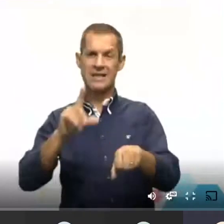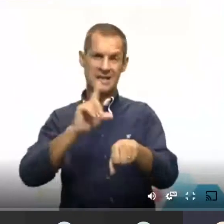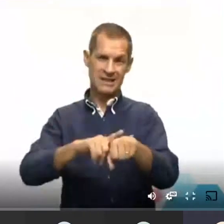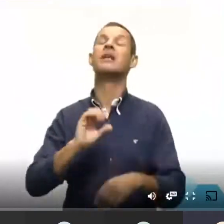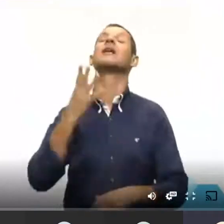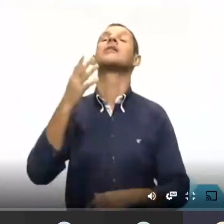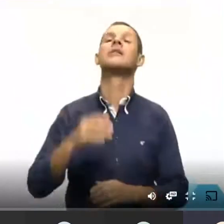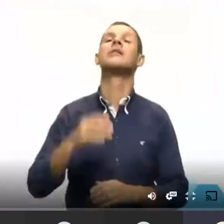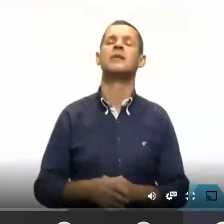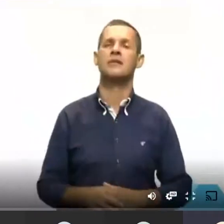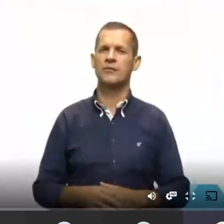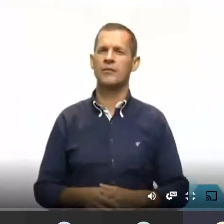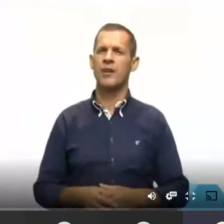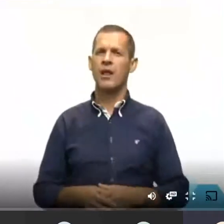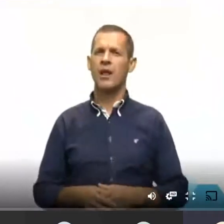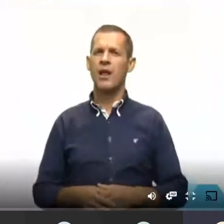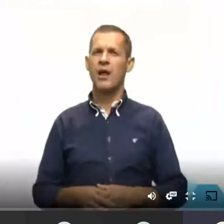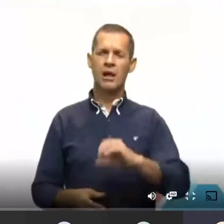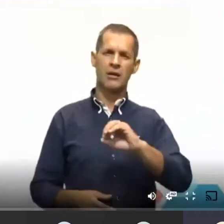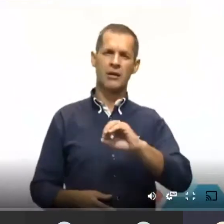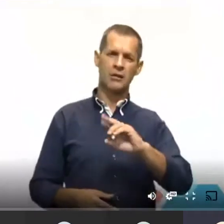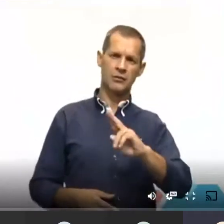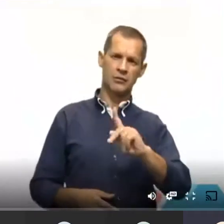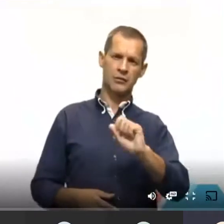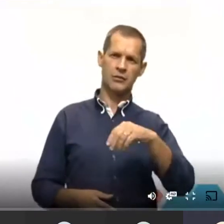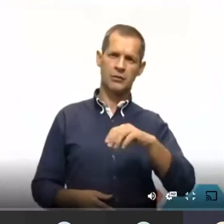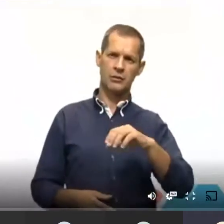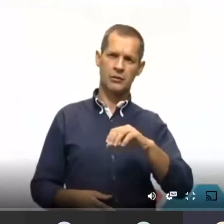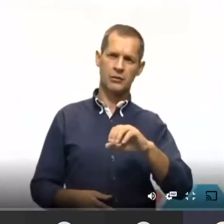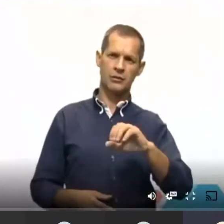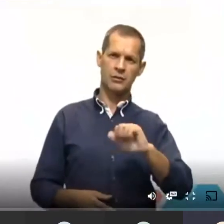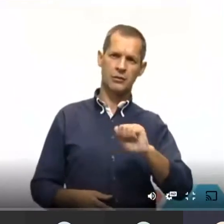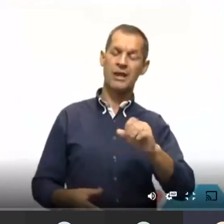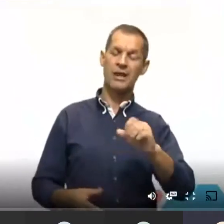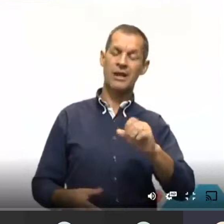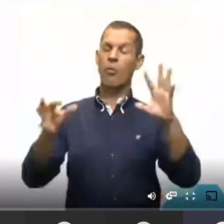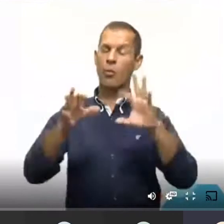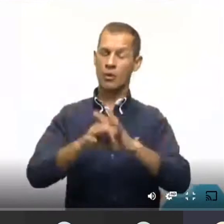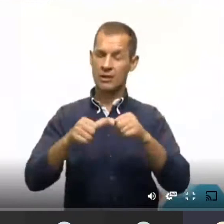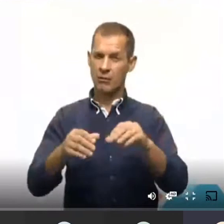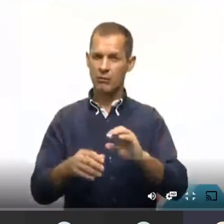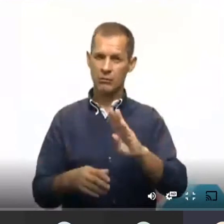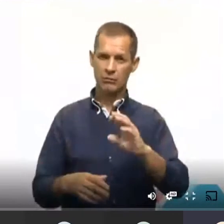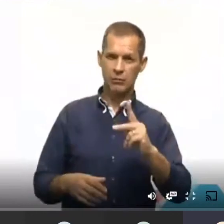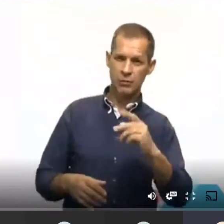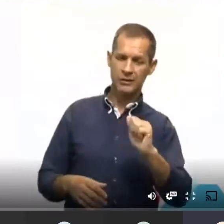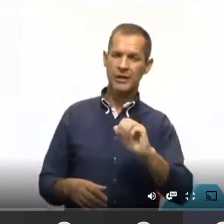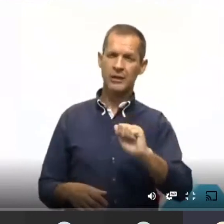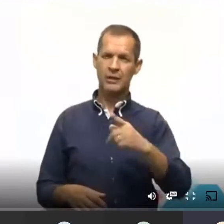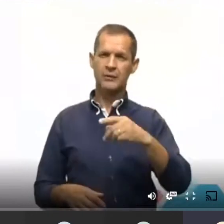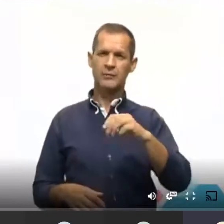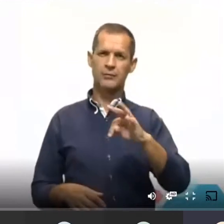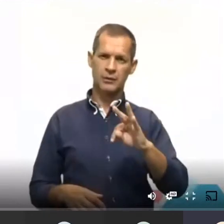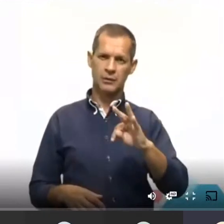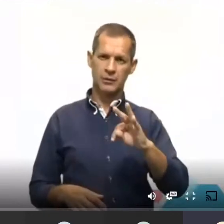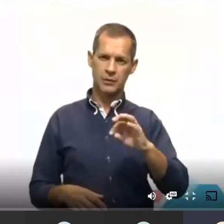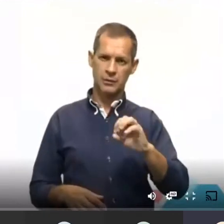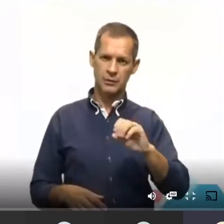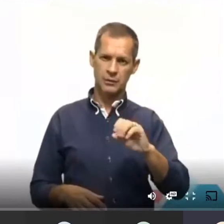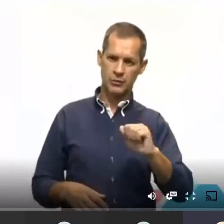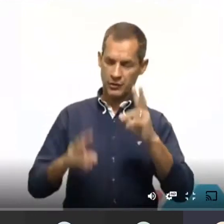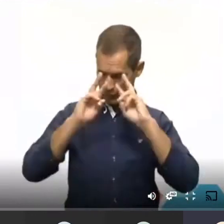desse momento, o que acontece? As organelas vão ser englobadas por essas bolhas apoptóticas, como a gente pode